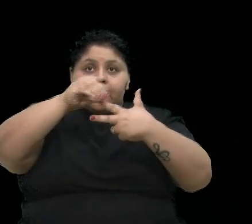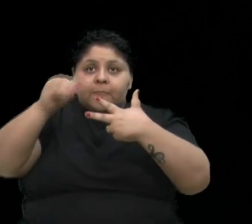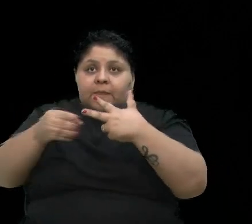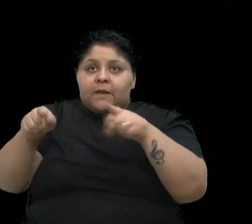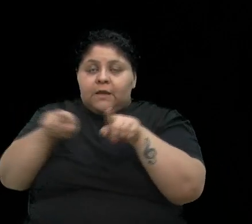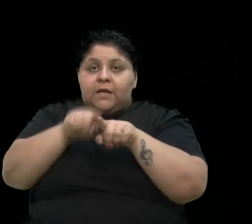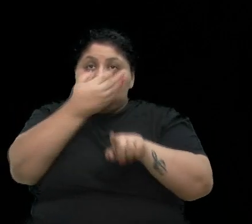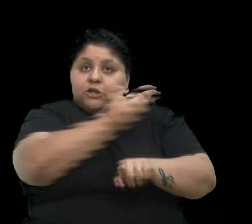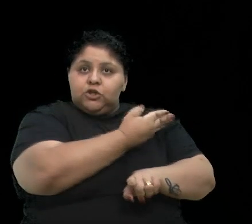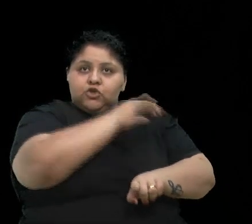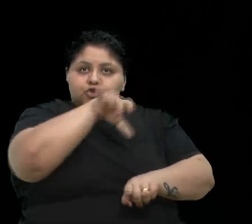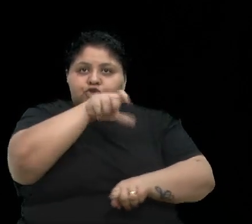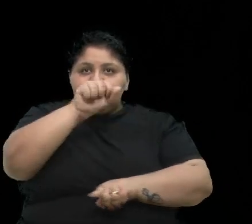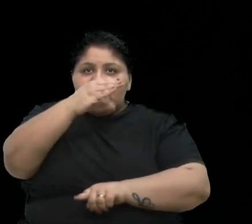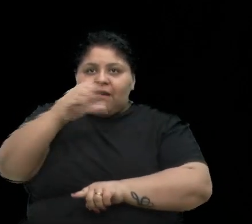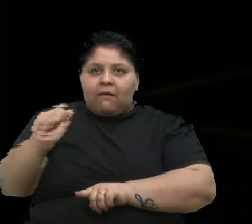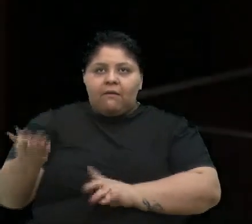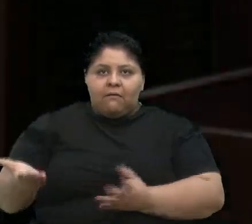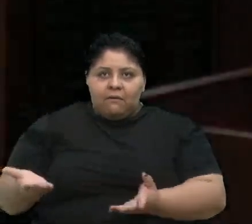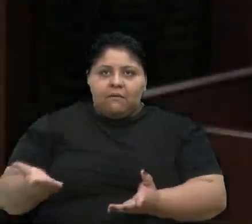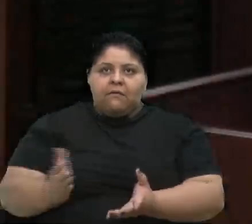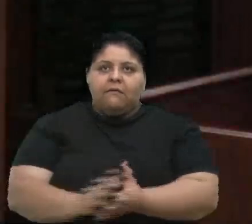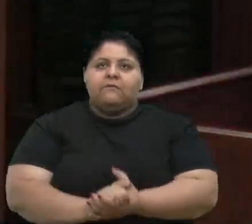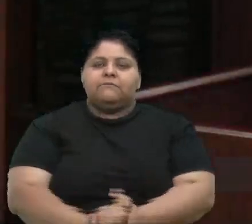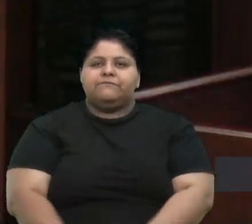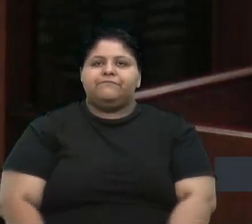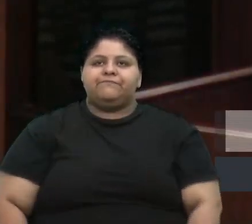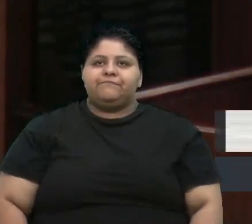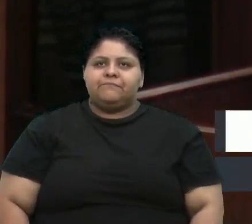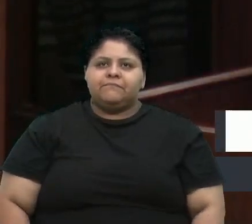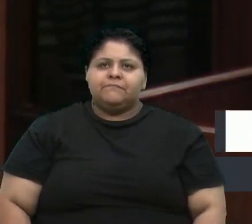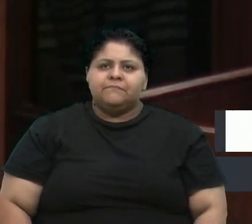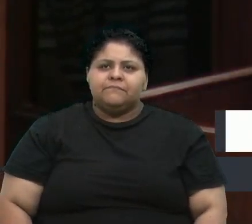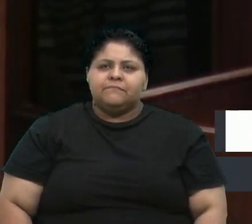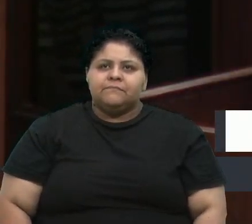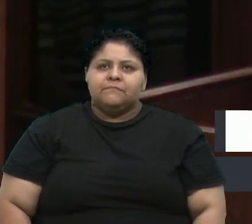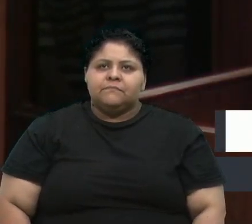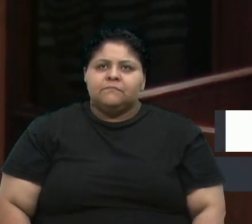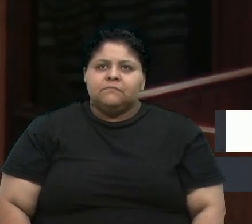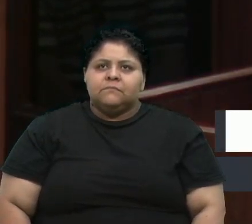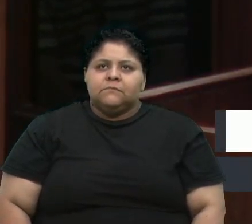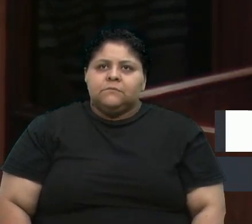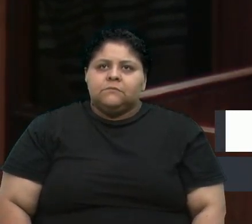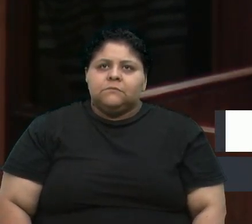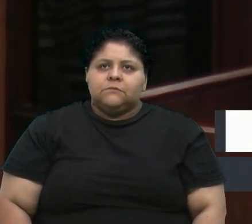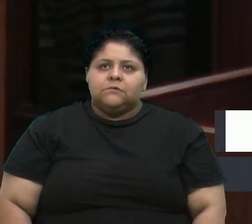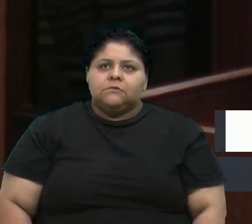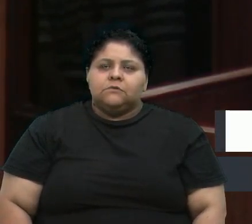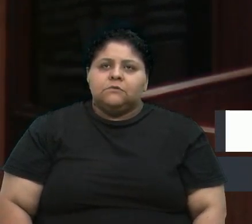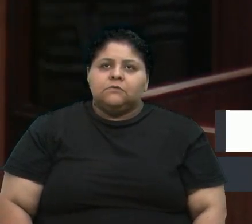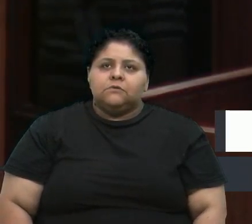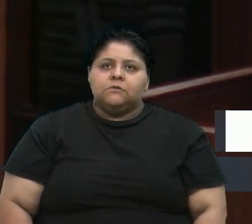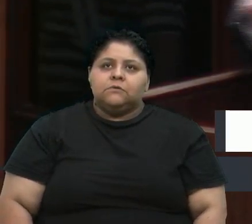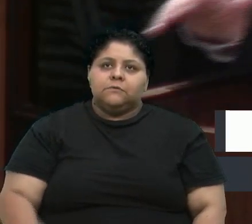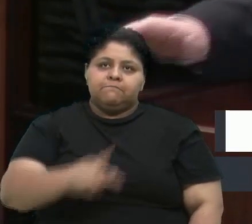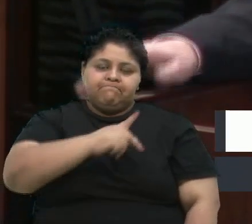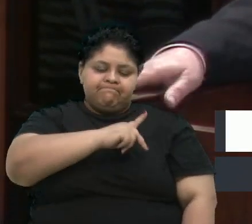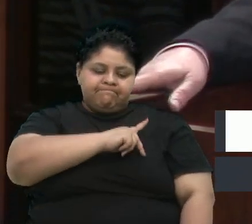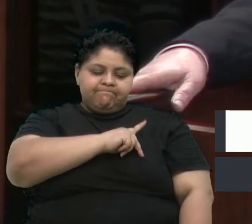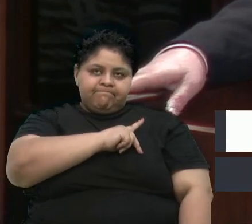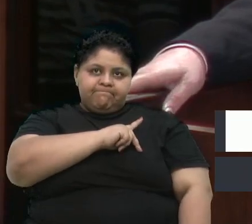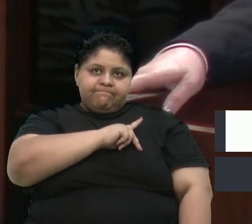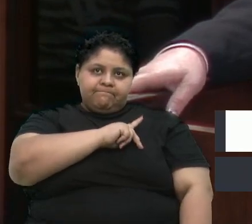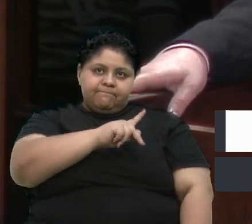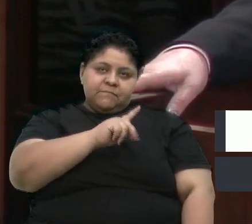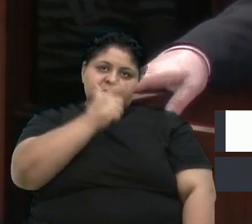jaca. Hoje eu li a notícia de que um senhor... O senhor presidente, acho